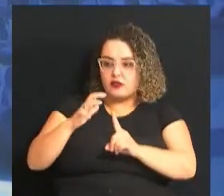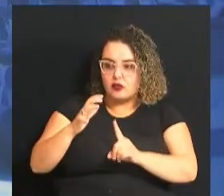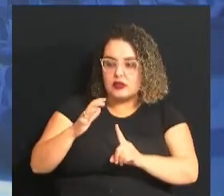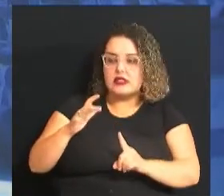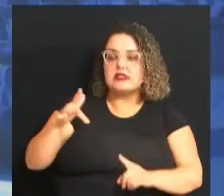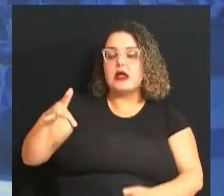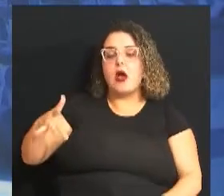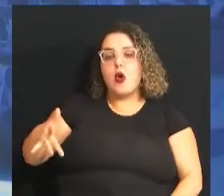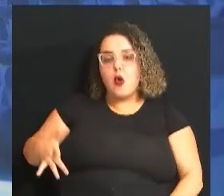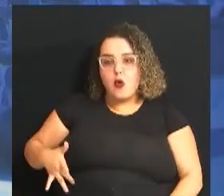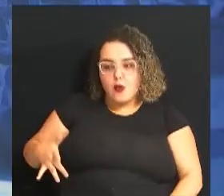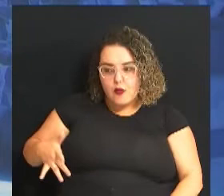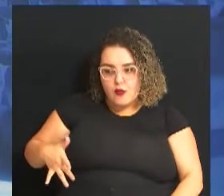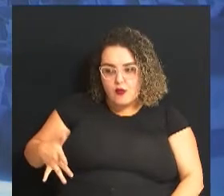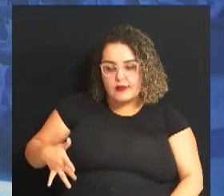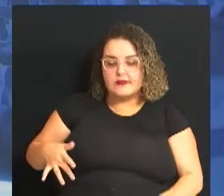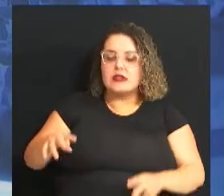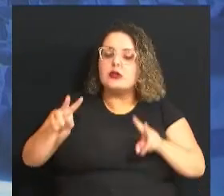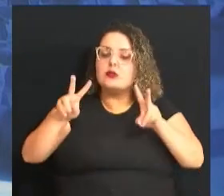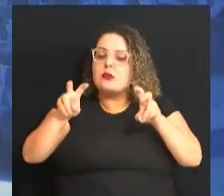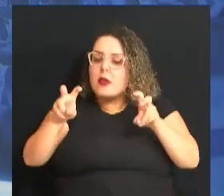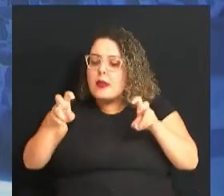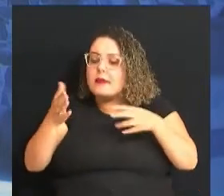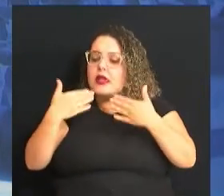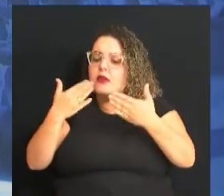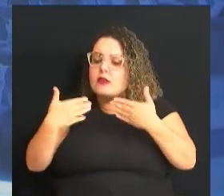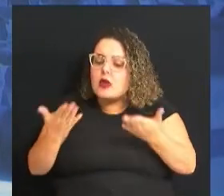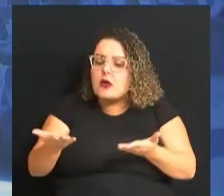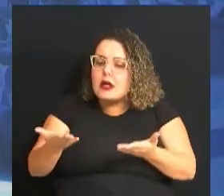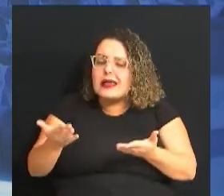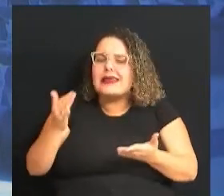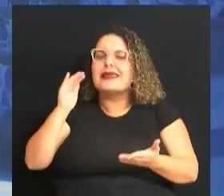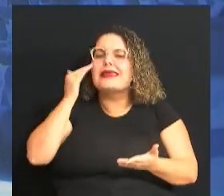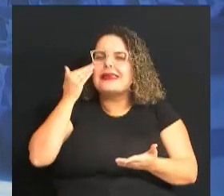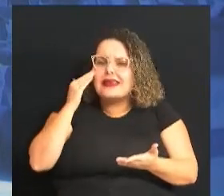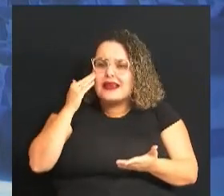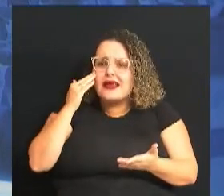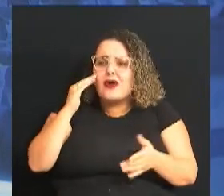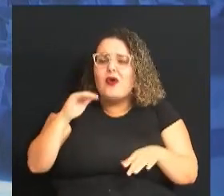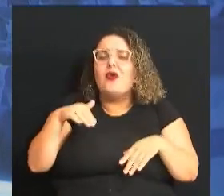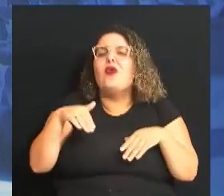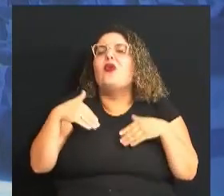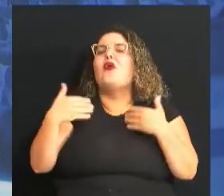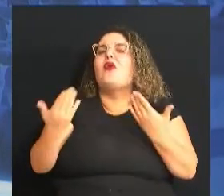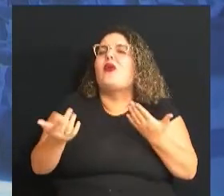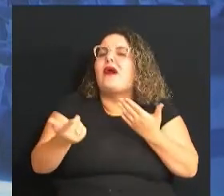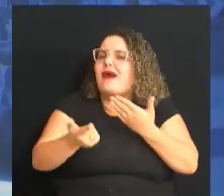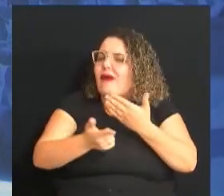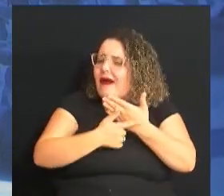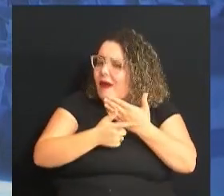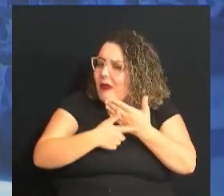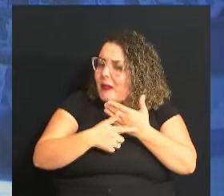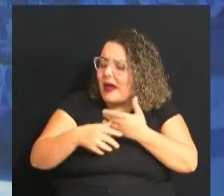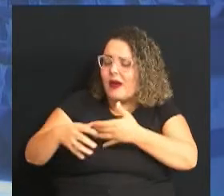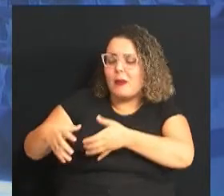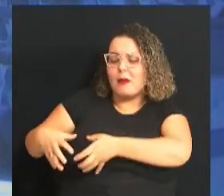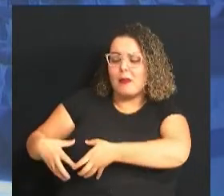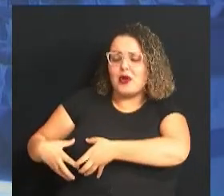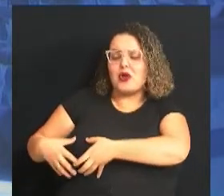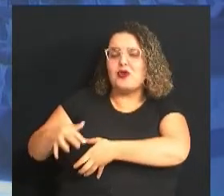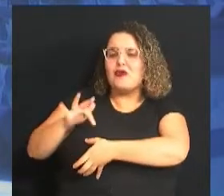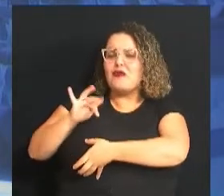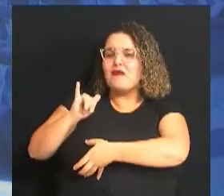queria até abrir um parênteses aqui na nossa conversa e entender qual que é o papel, então, desse órgão para o nosso corpo. Por que